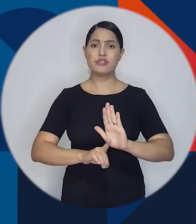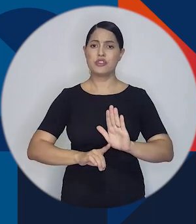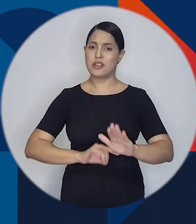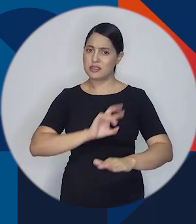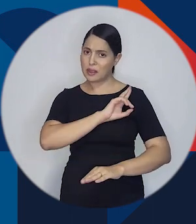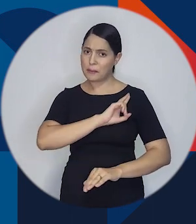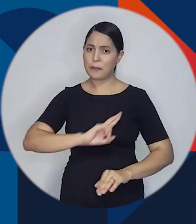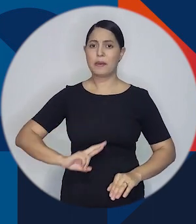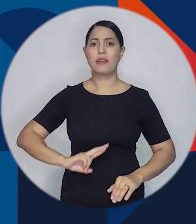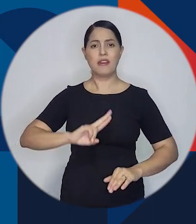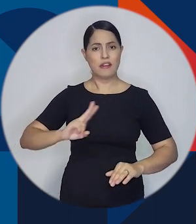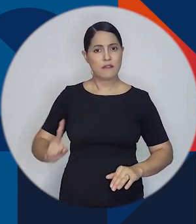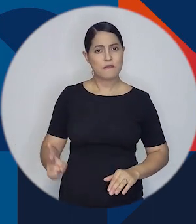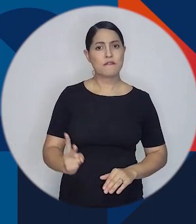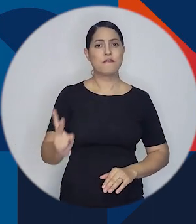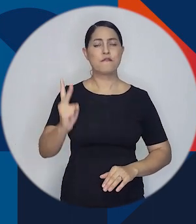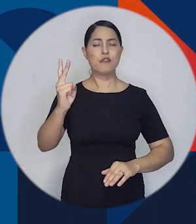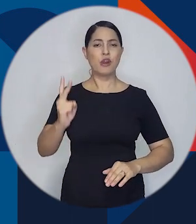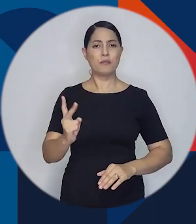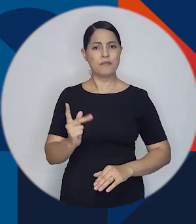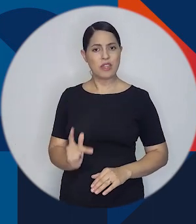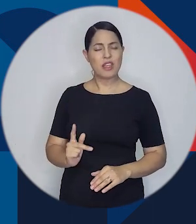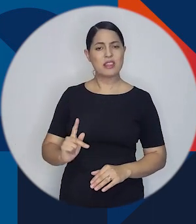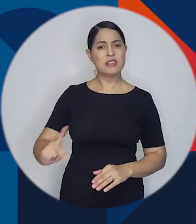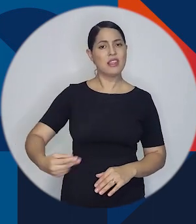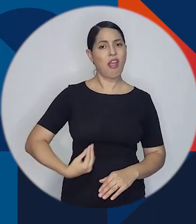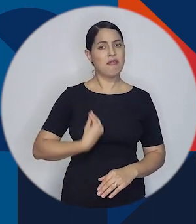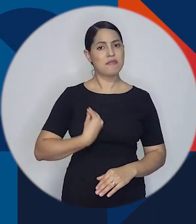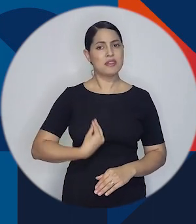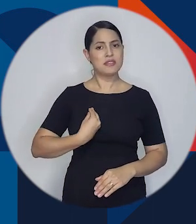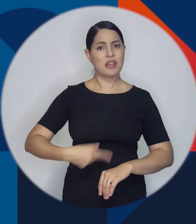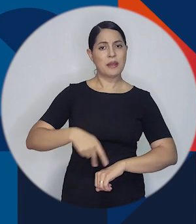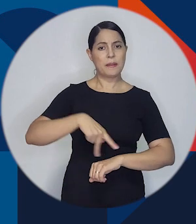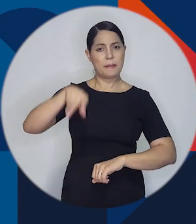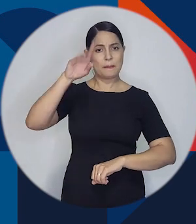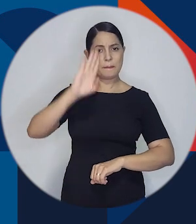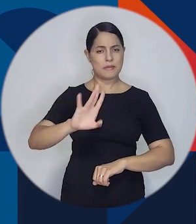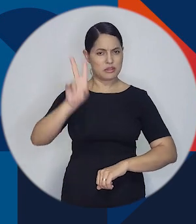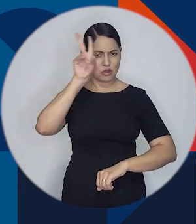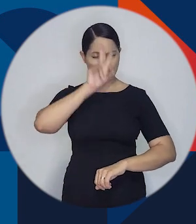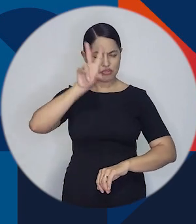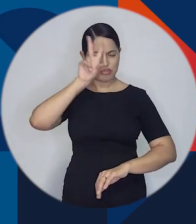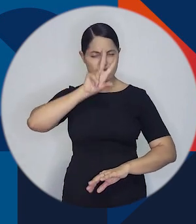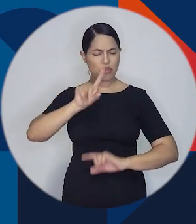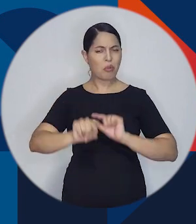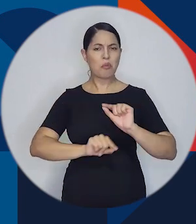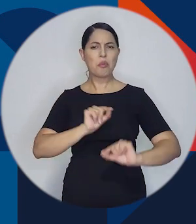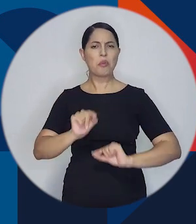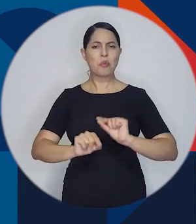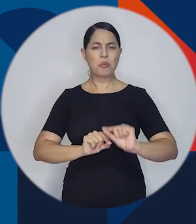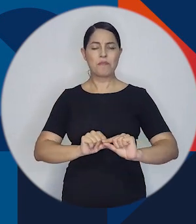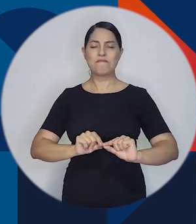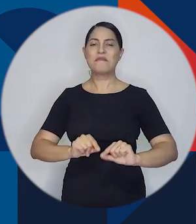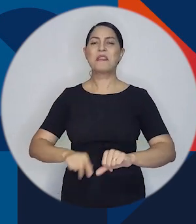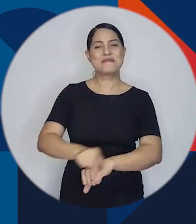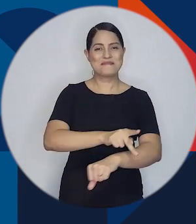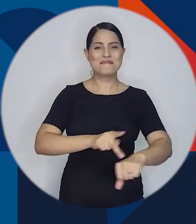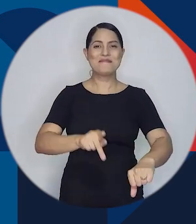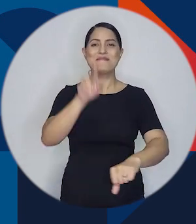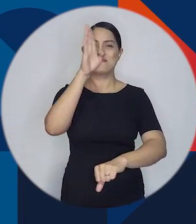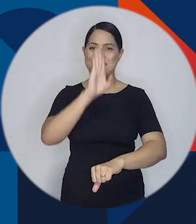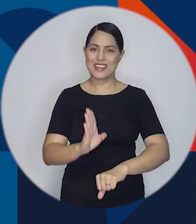dos valores republicanos. Sua presença na história do país faz com que o nosso